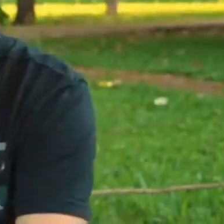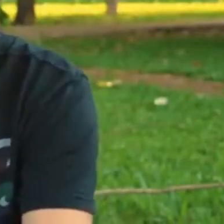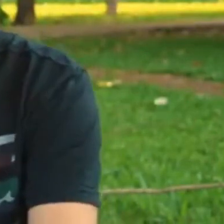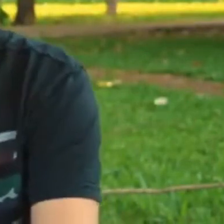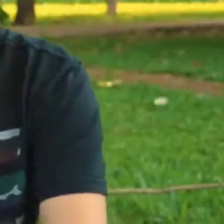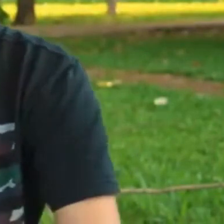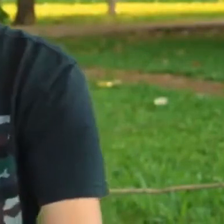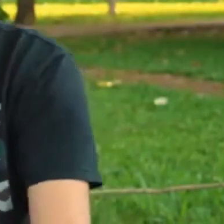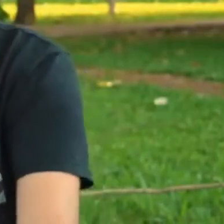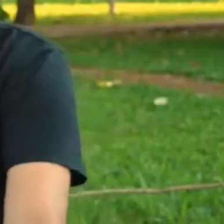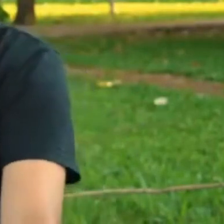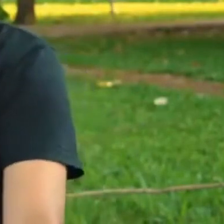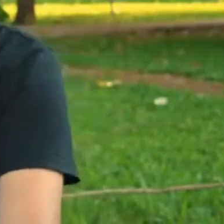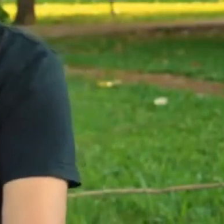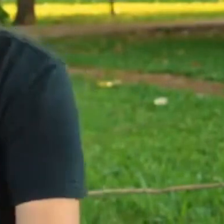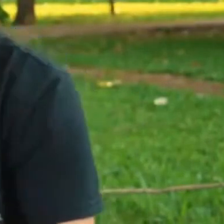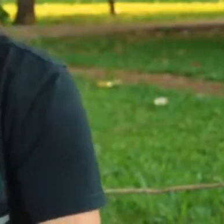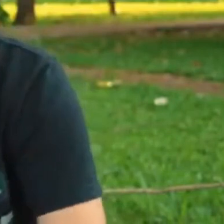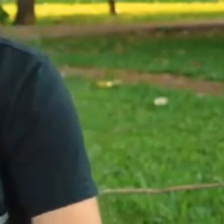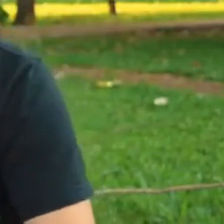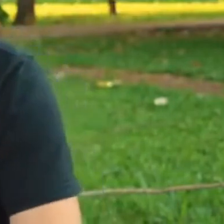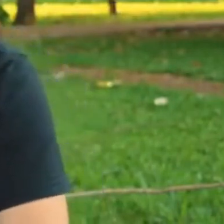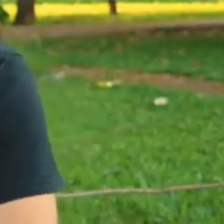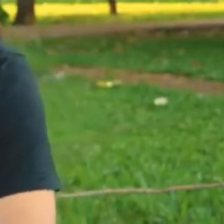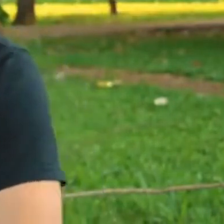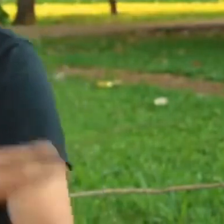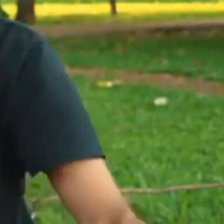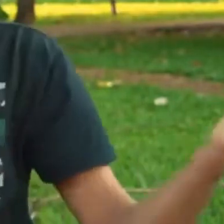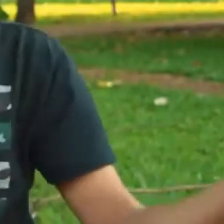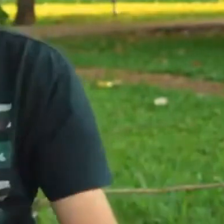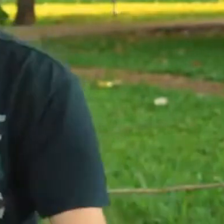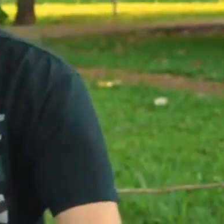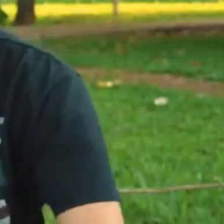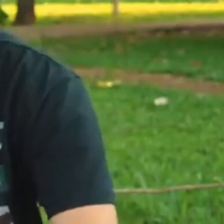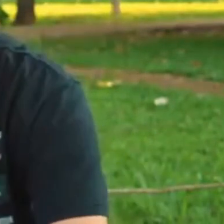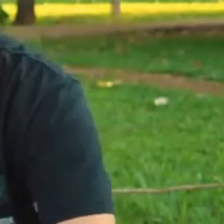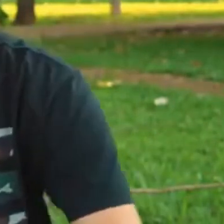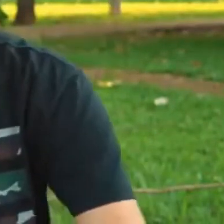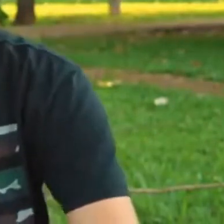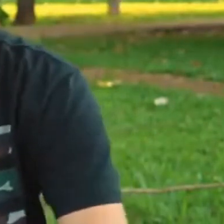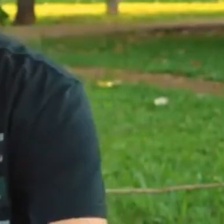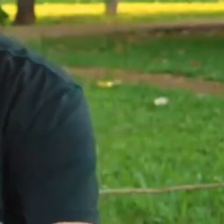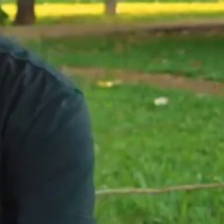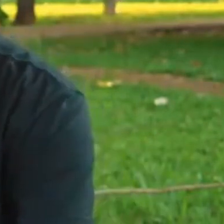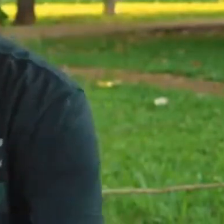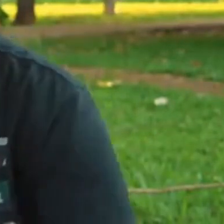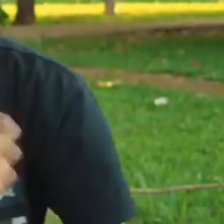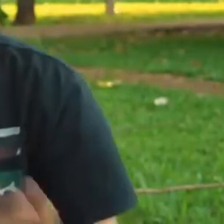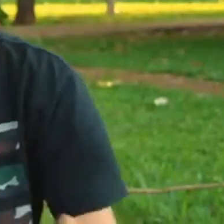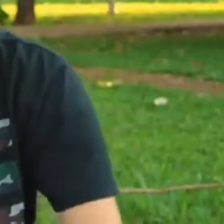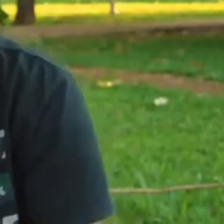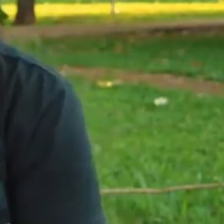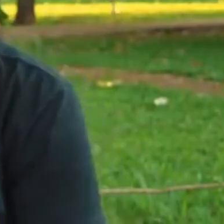normativo. Sempre fui aquela criança que dançava el chan no churrasco da família, entendeu? Então, a gente fica meio que se questionando, o que é